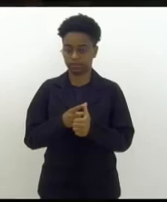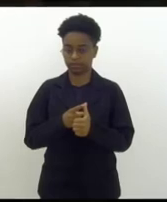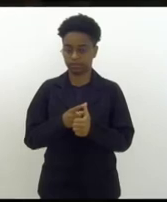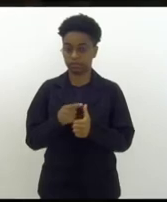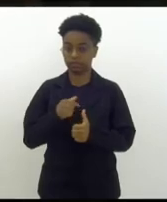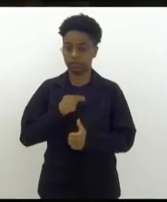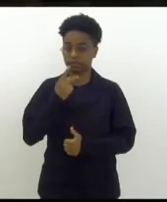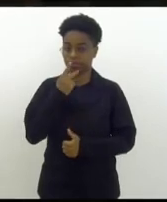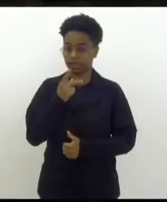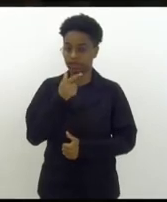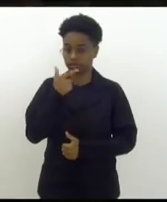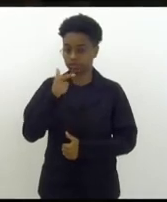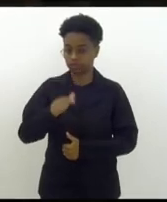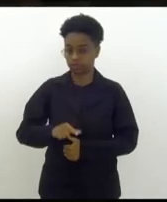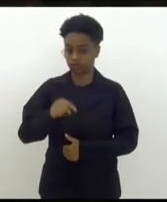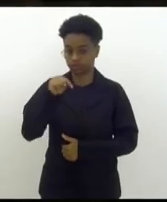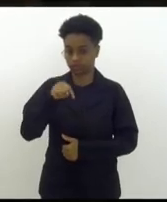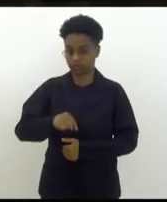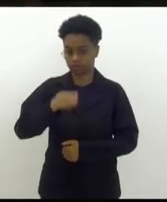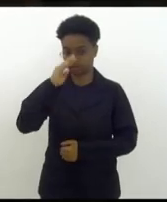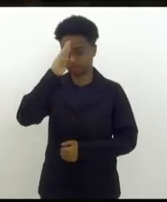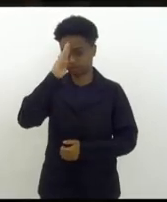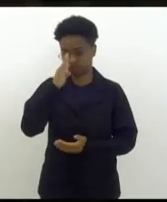minha crença inabalável